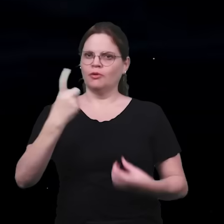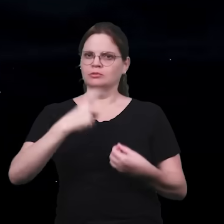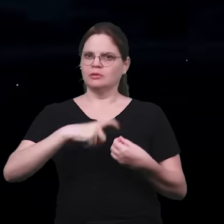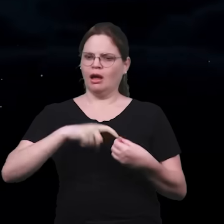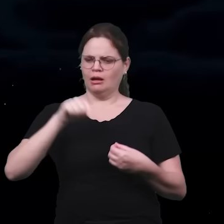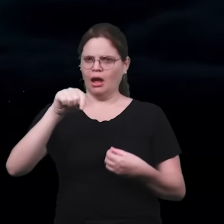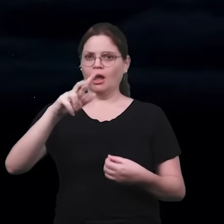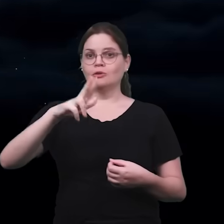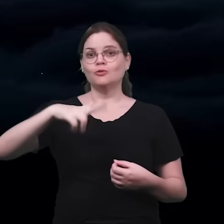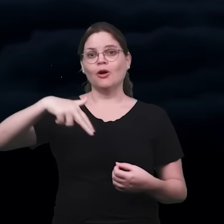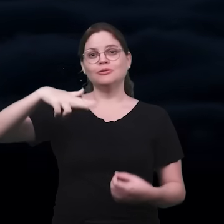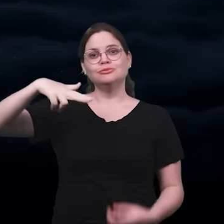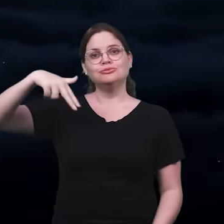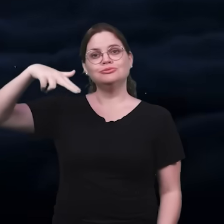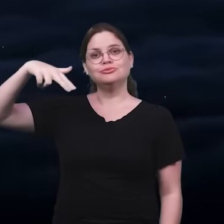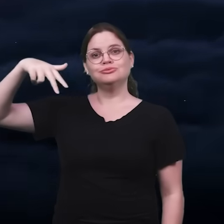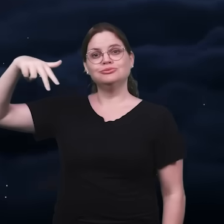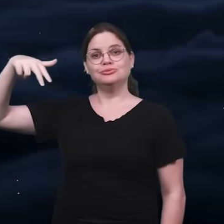tardará.